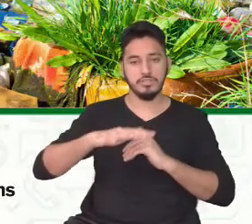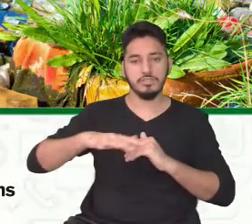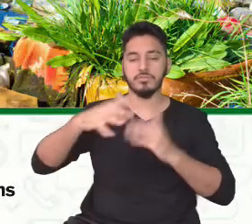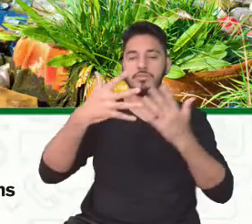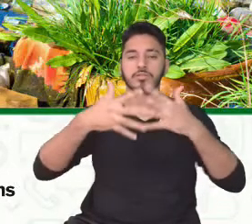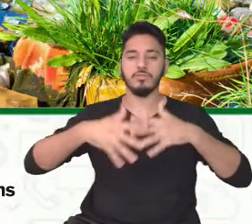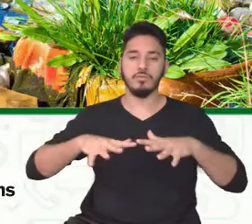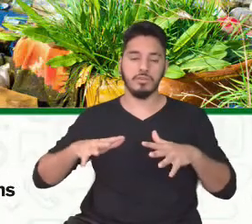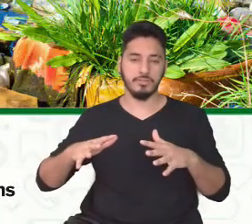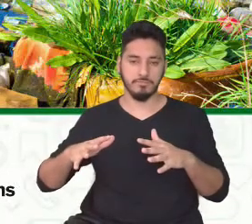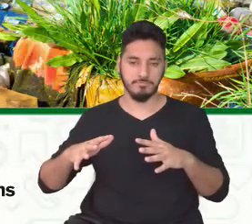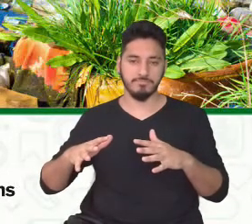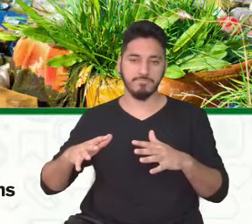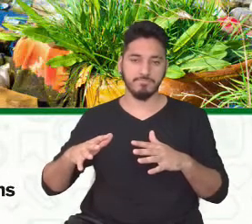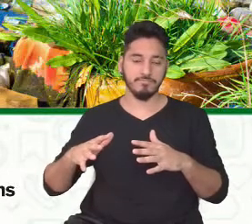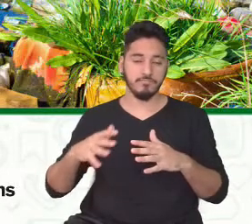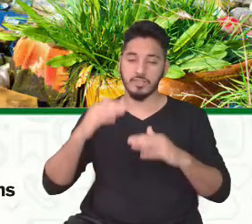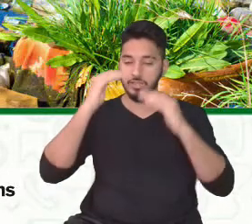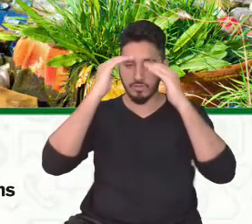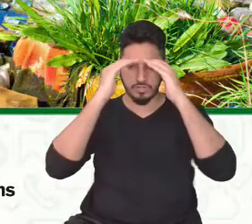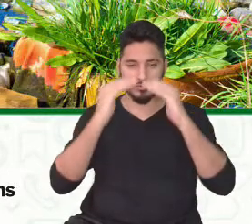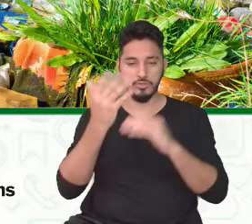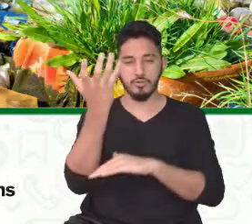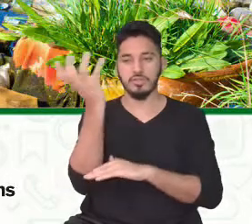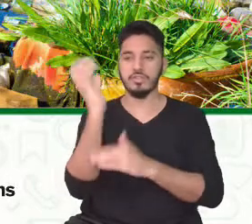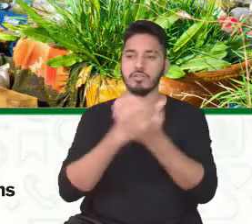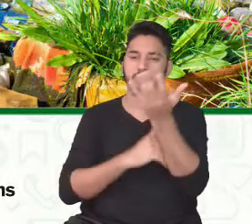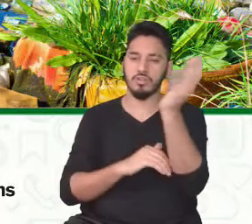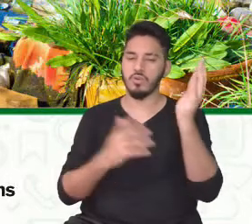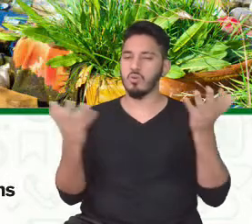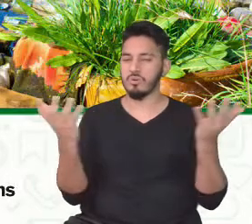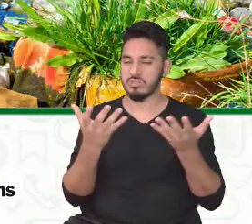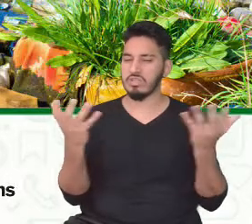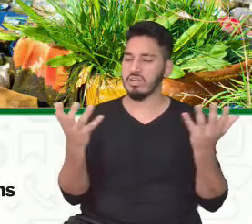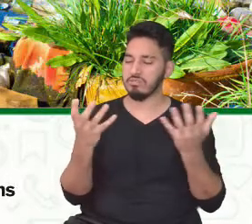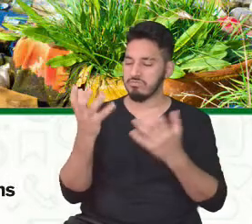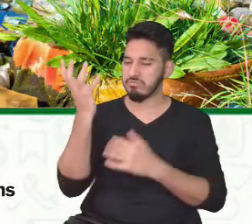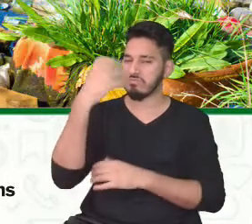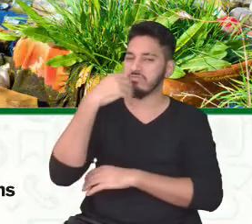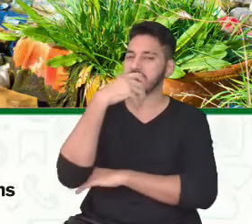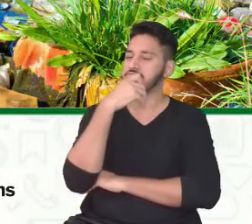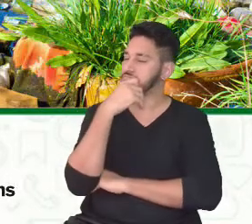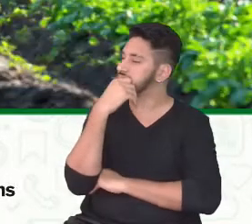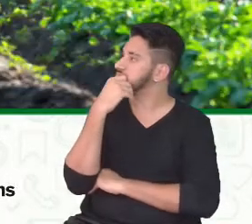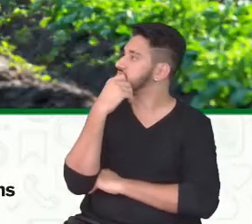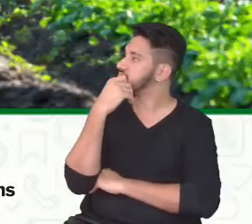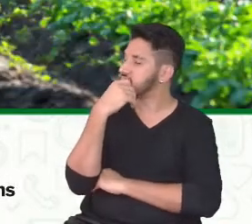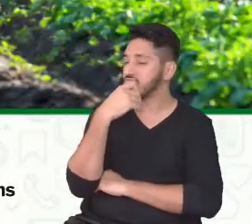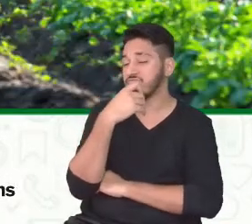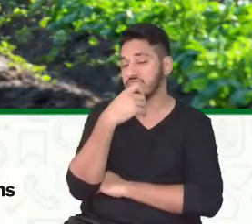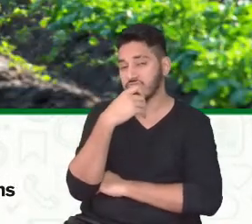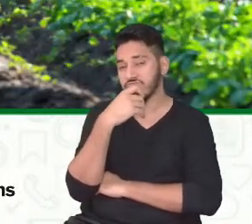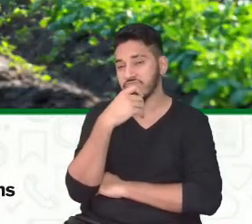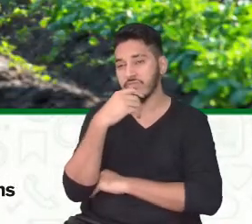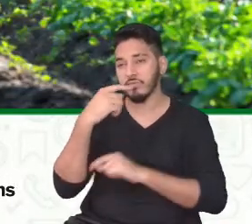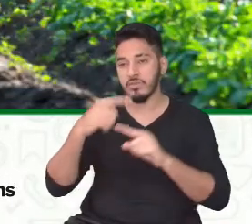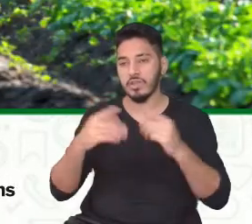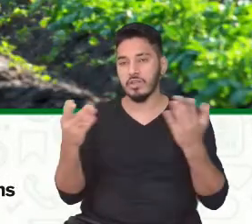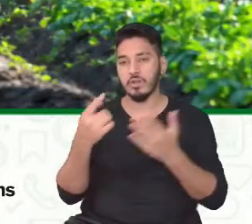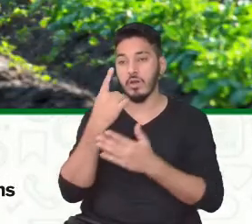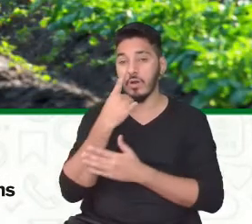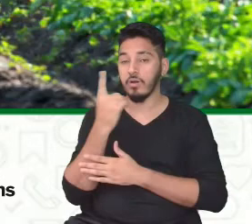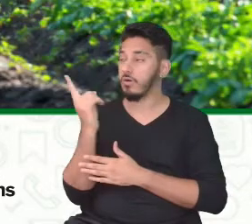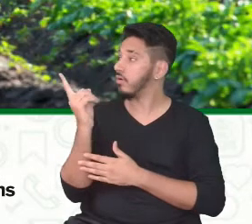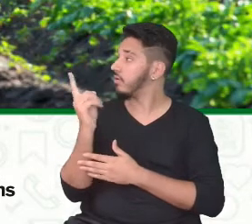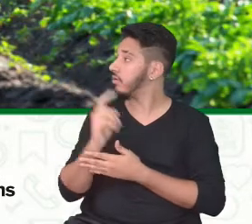ambientes naturais não respeitavam a natureza tal tá pesado hoje a Leva só o negócio tá né Tá muito bom não porque agora vai